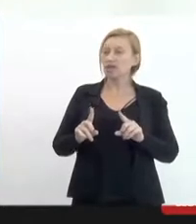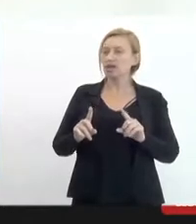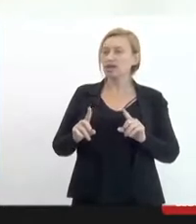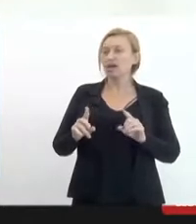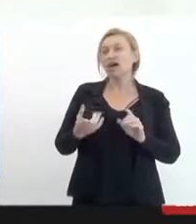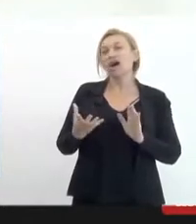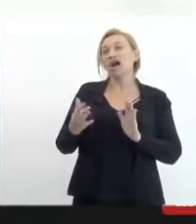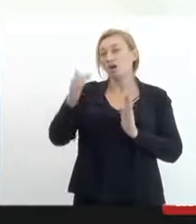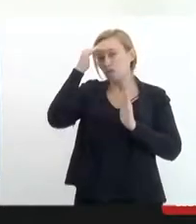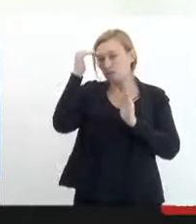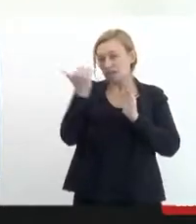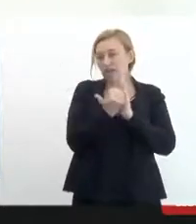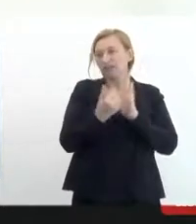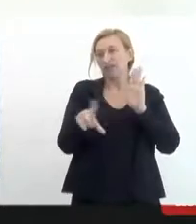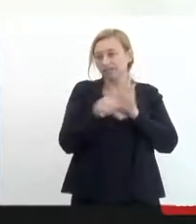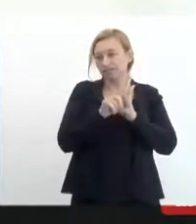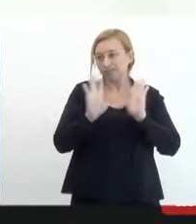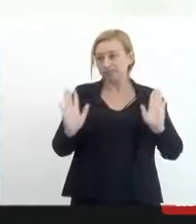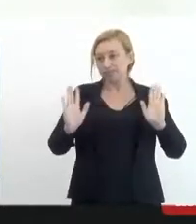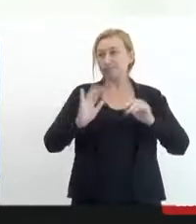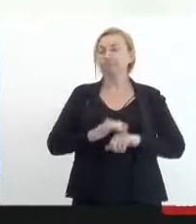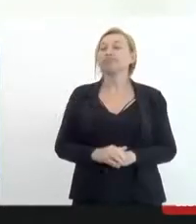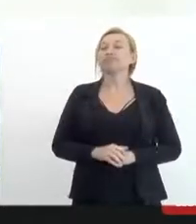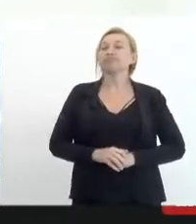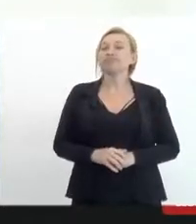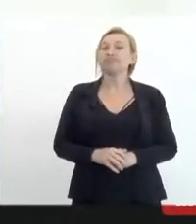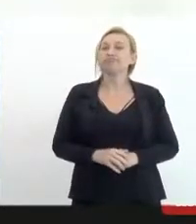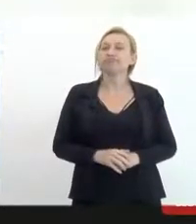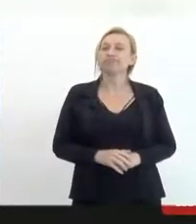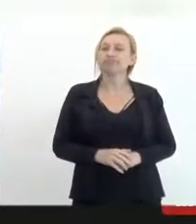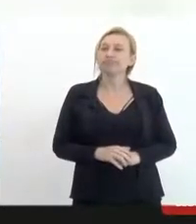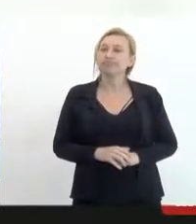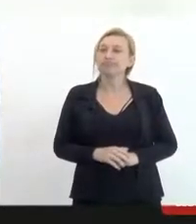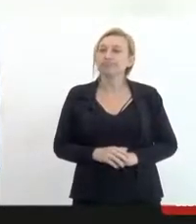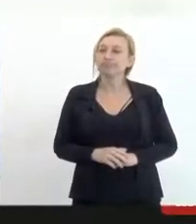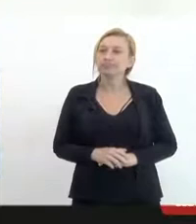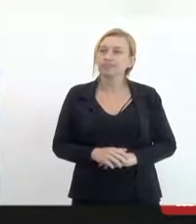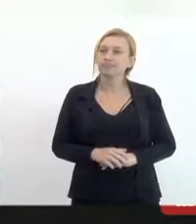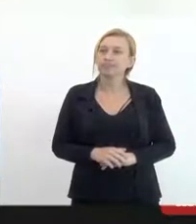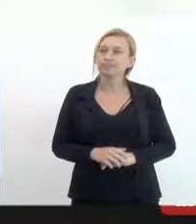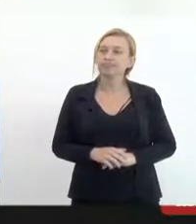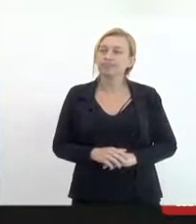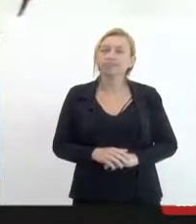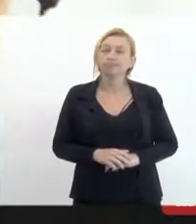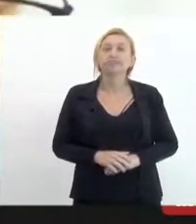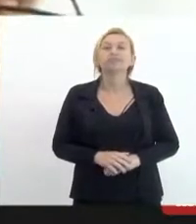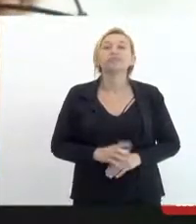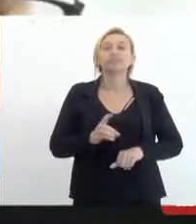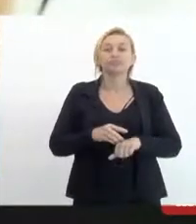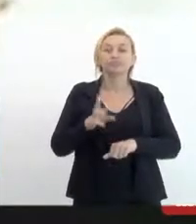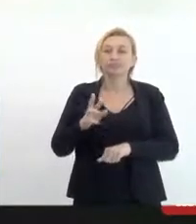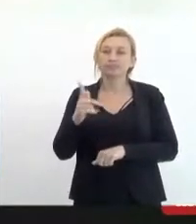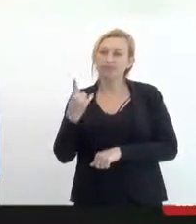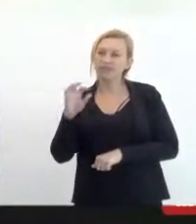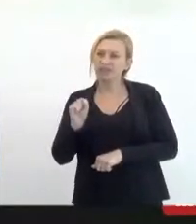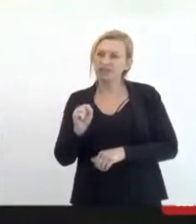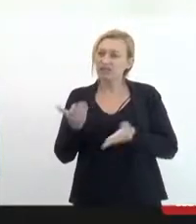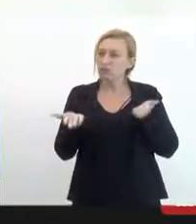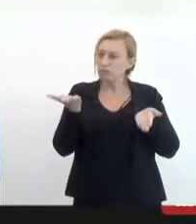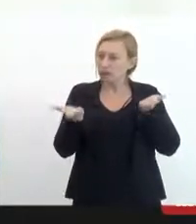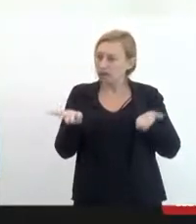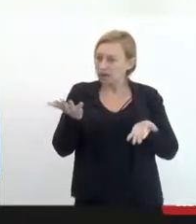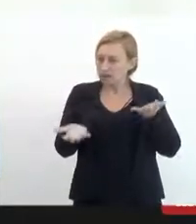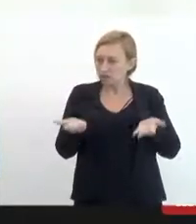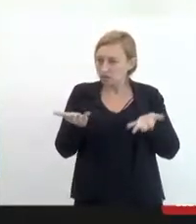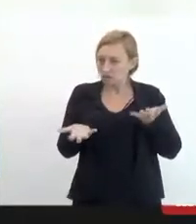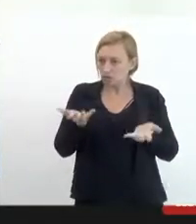intimação. E, além do mais, doutor Gadelha, a questão do balanço, o balanço é